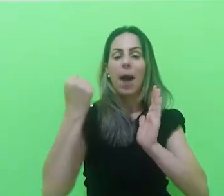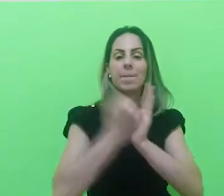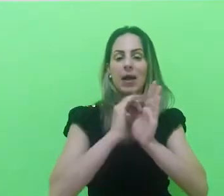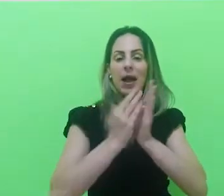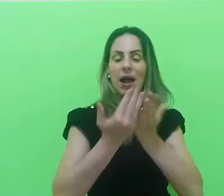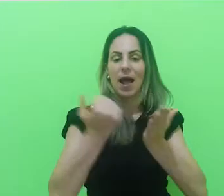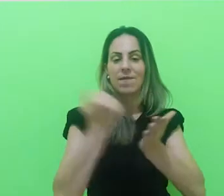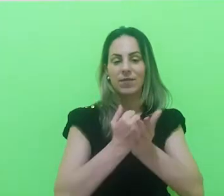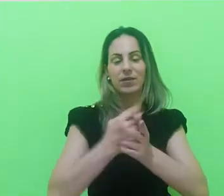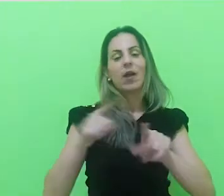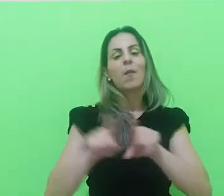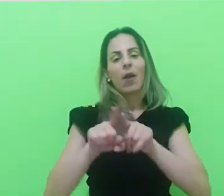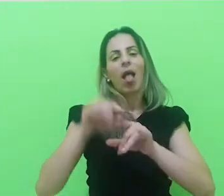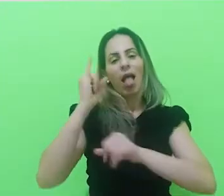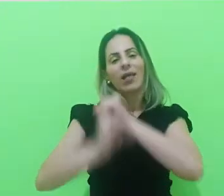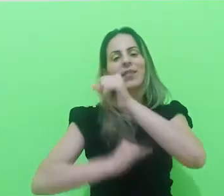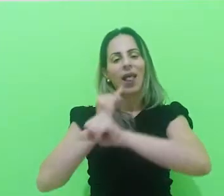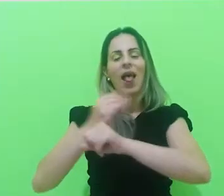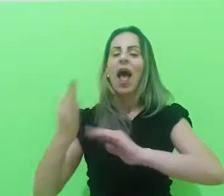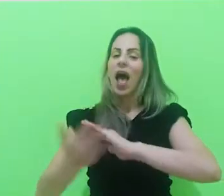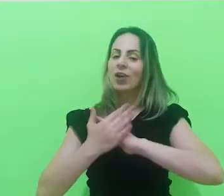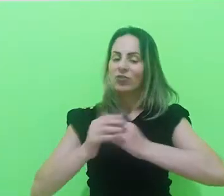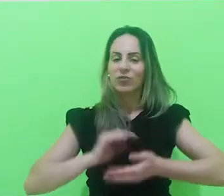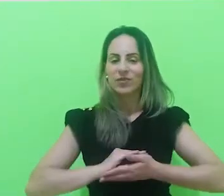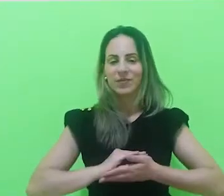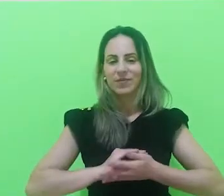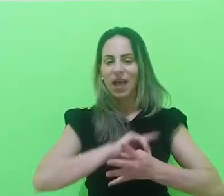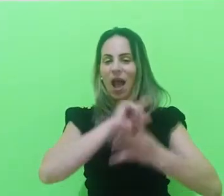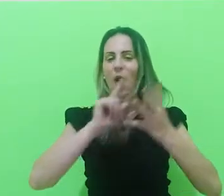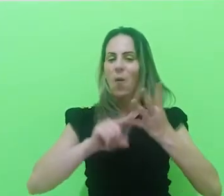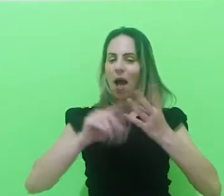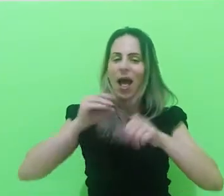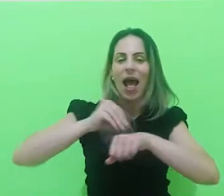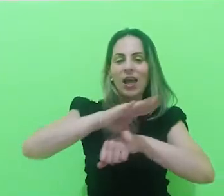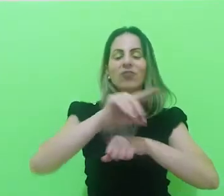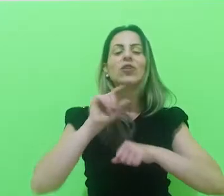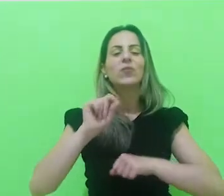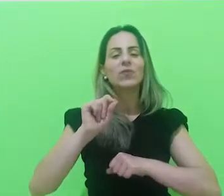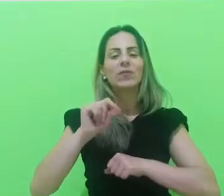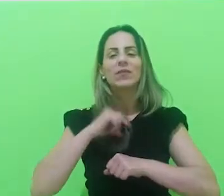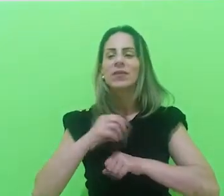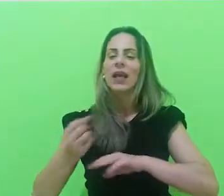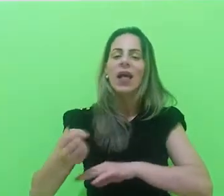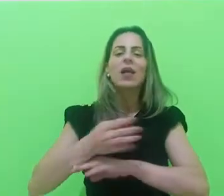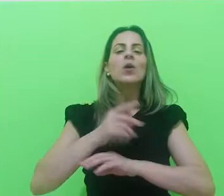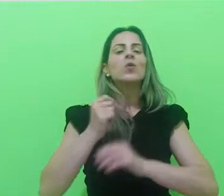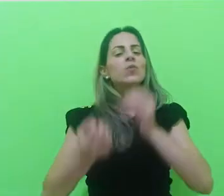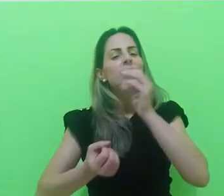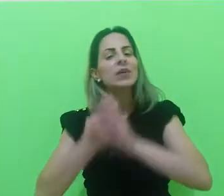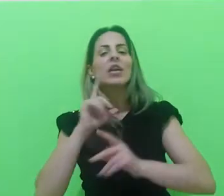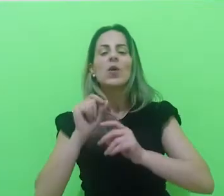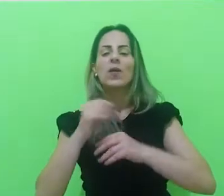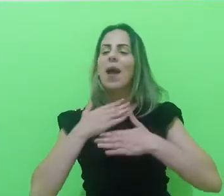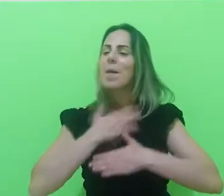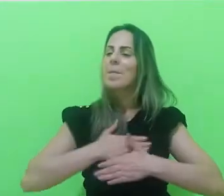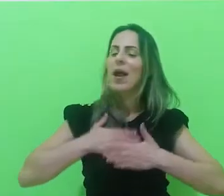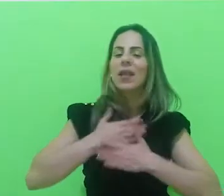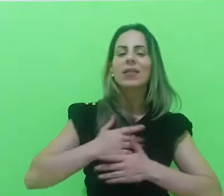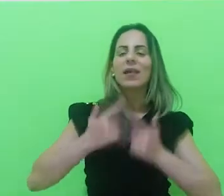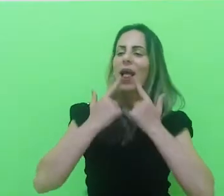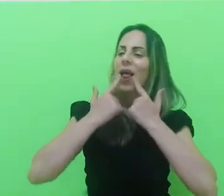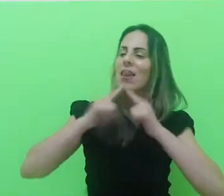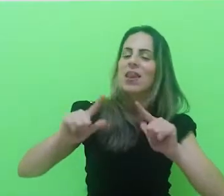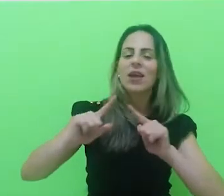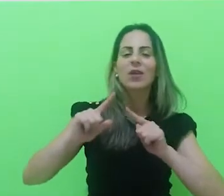a internet, ok? Quarta dica muito importante. Crie um prazer com o idioma que você vai estudar. Estude isso